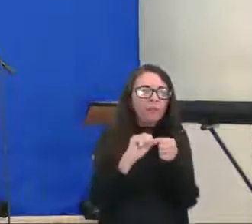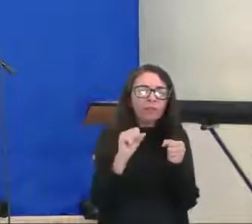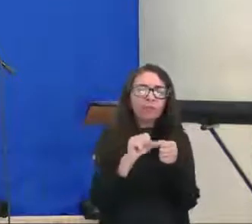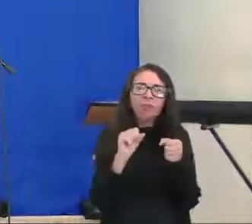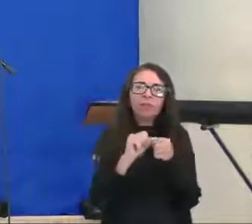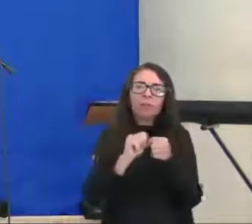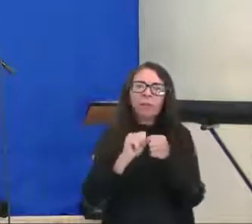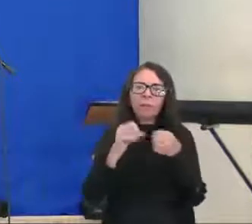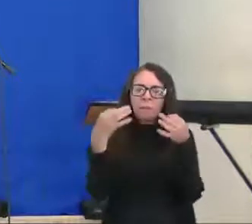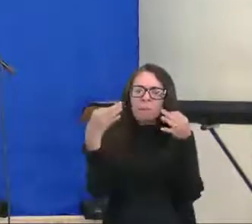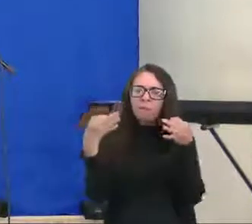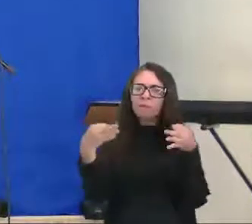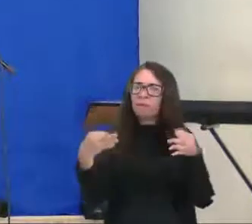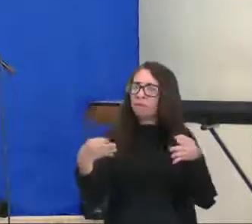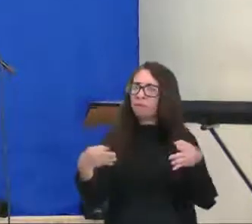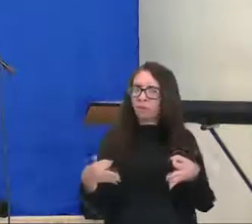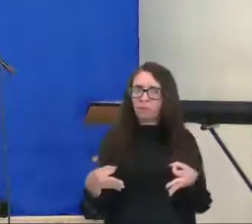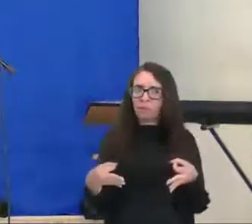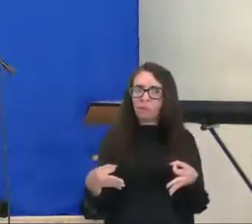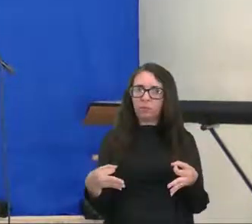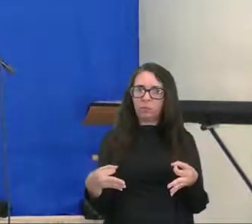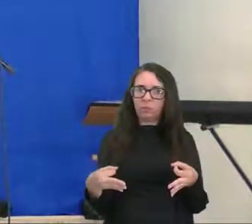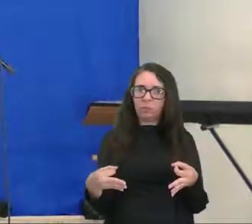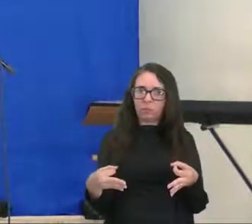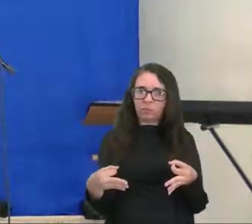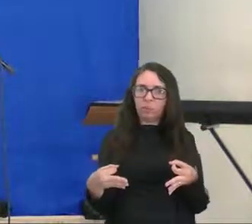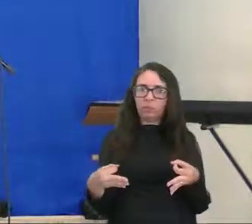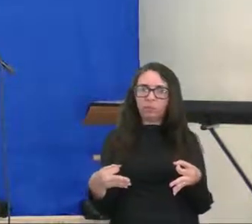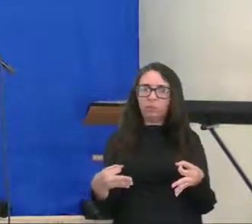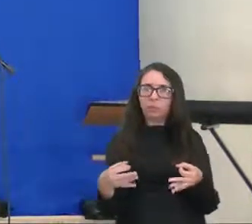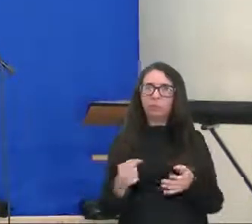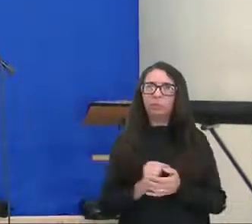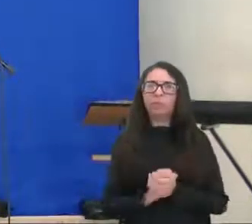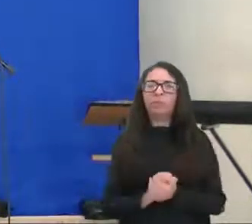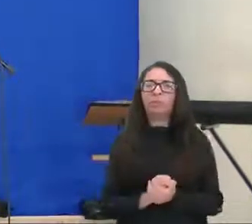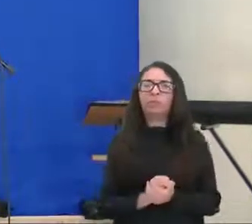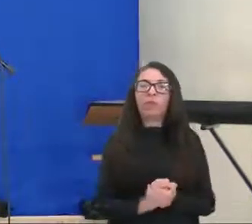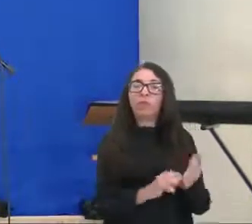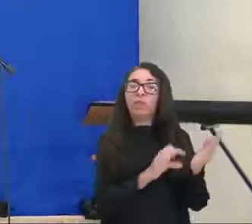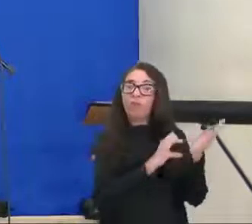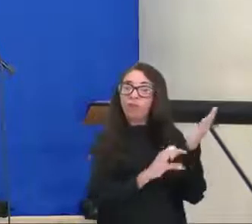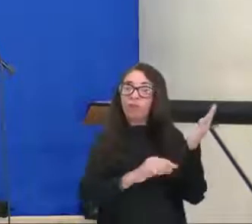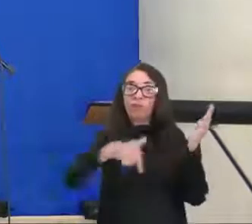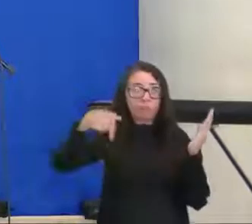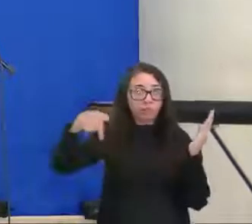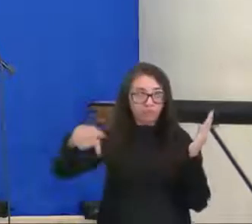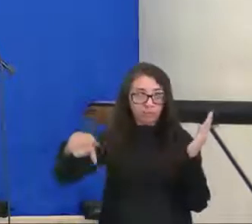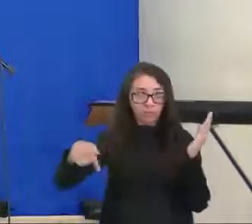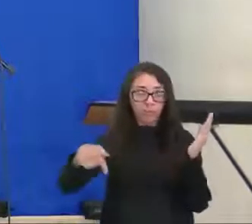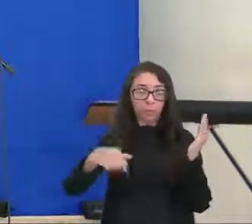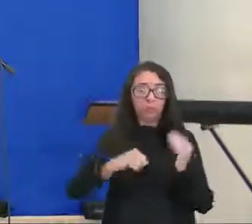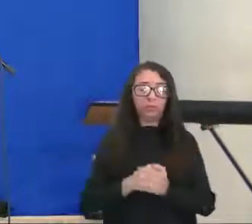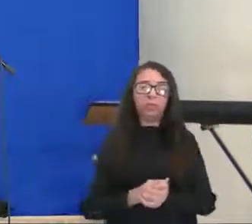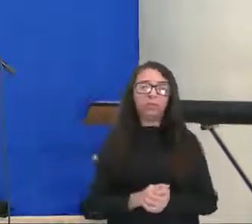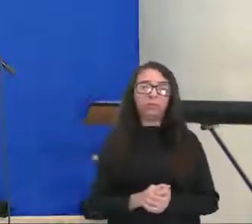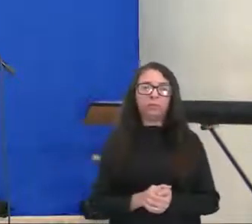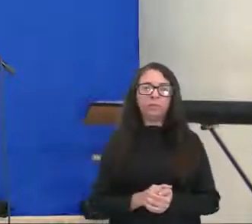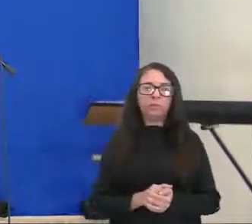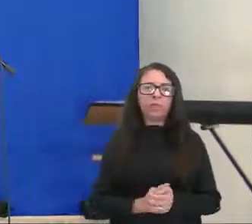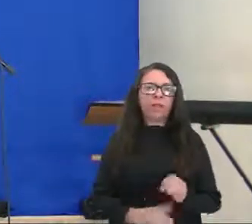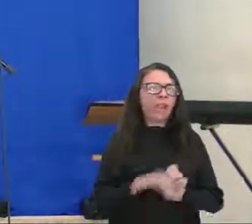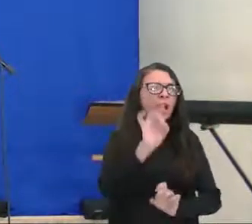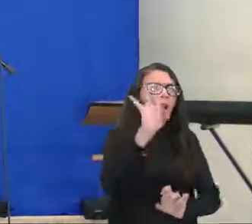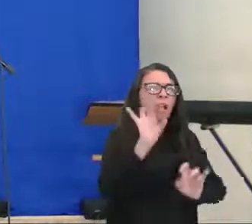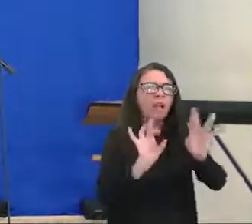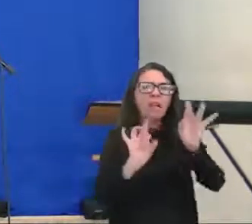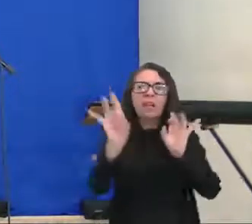ao 11, é o Espírito Santo. Sendo que no versículo 7, especificamente, diz: a cada um,